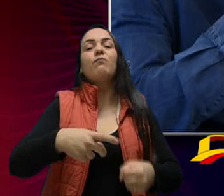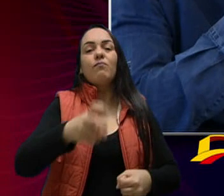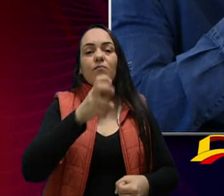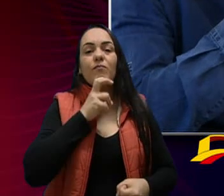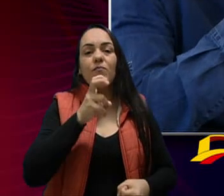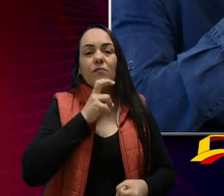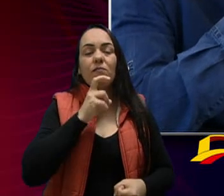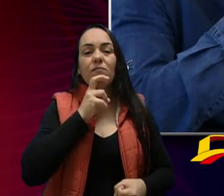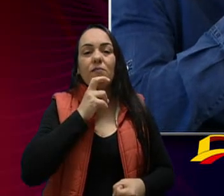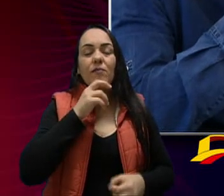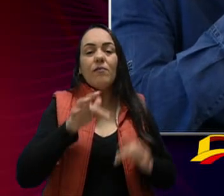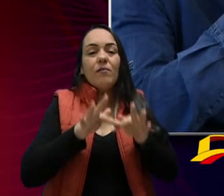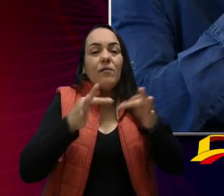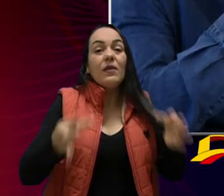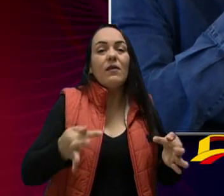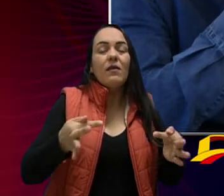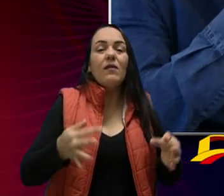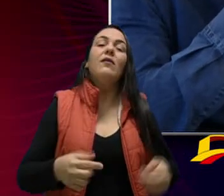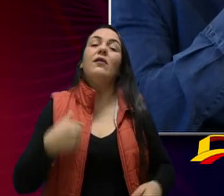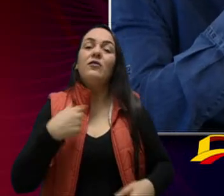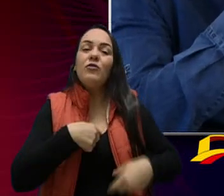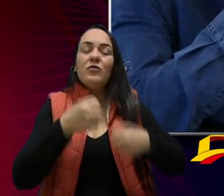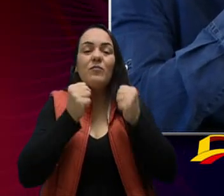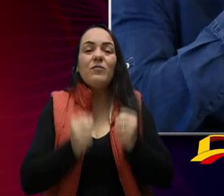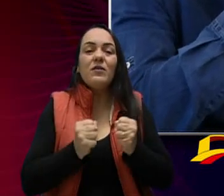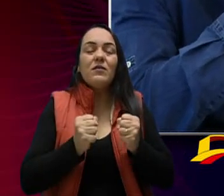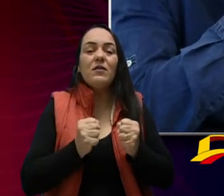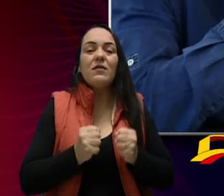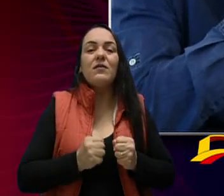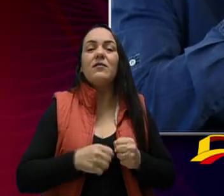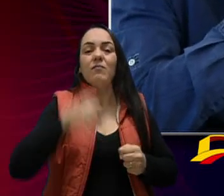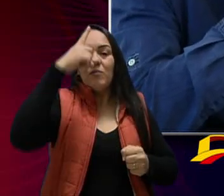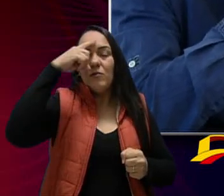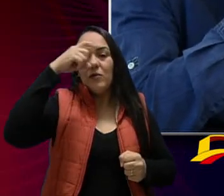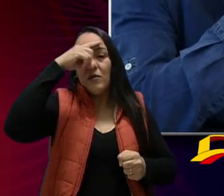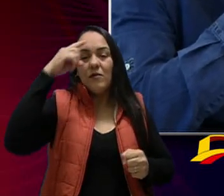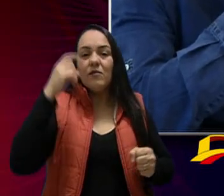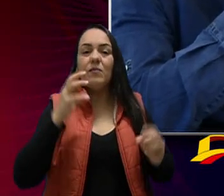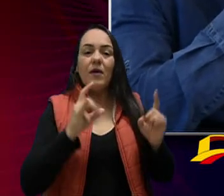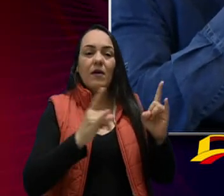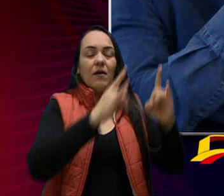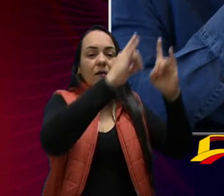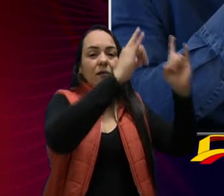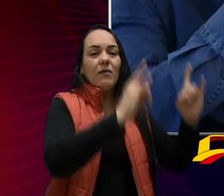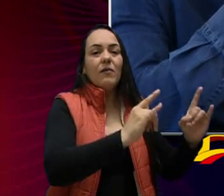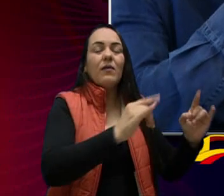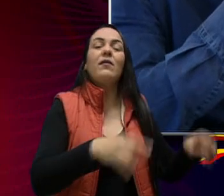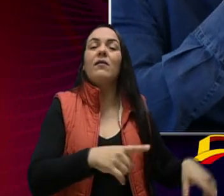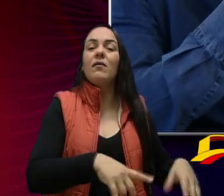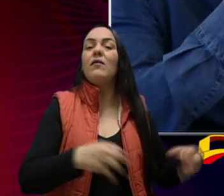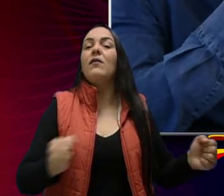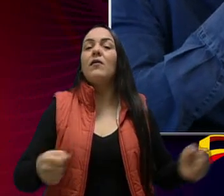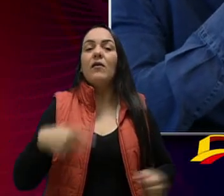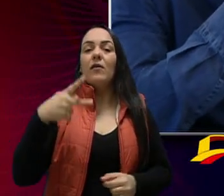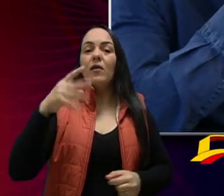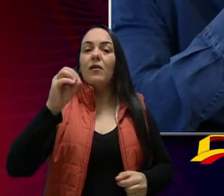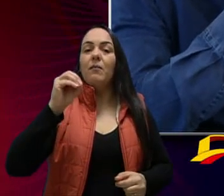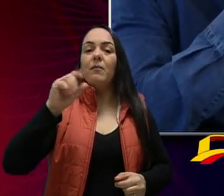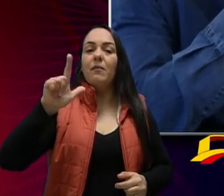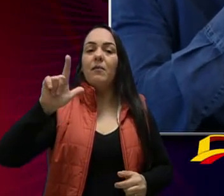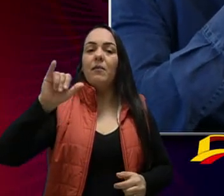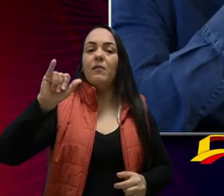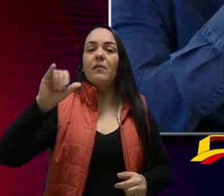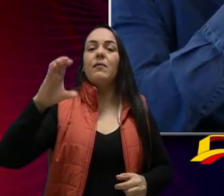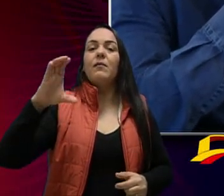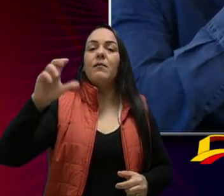simples de maneira simplista se pudéssemos ter feito hospital de campanha na lá na policlínica e o benefício que fosse efeito